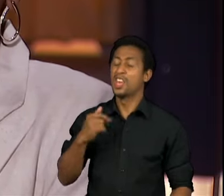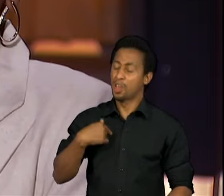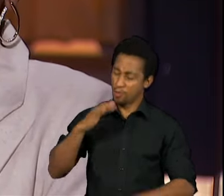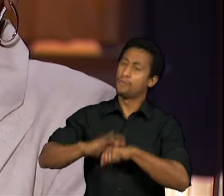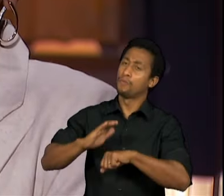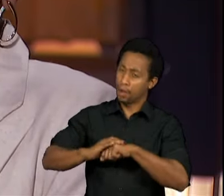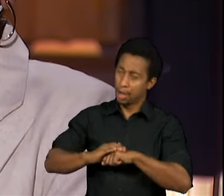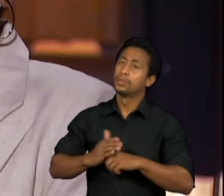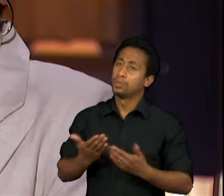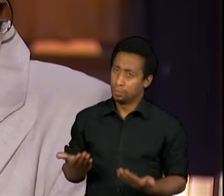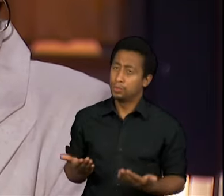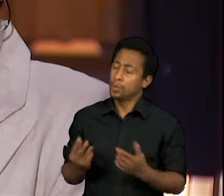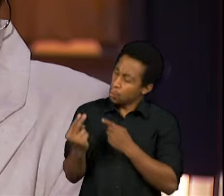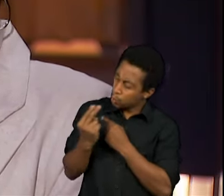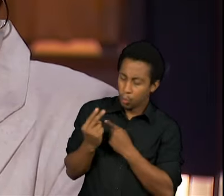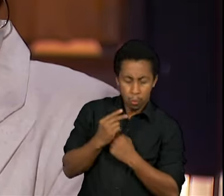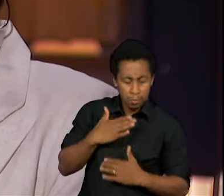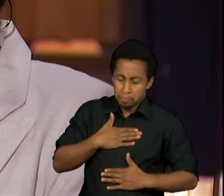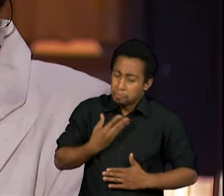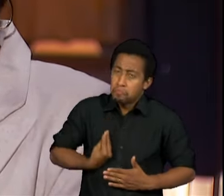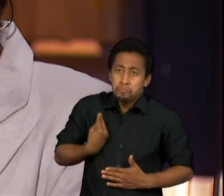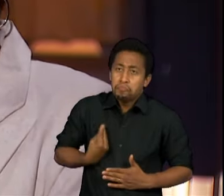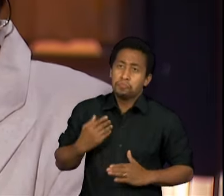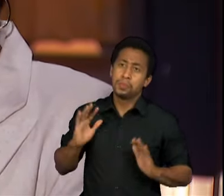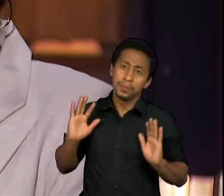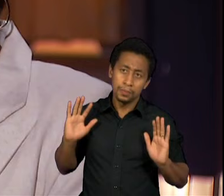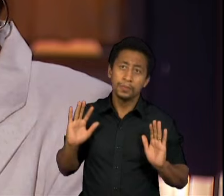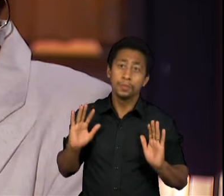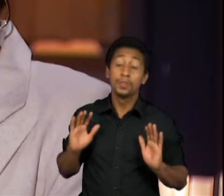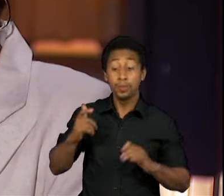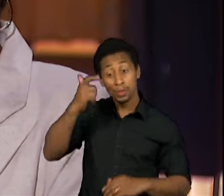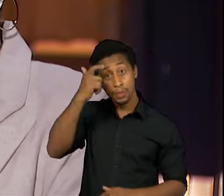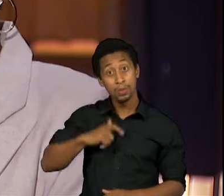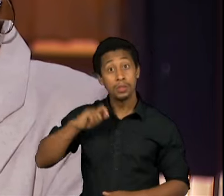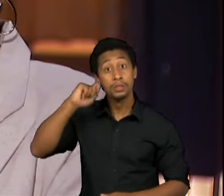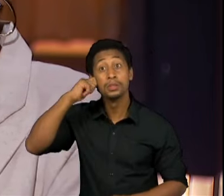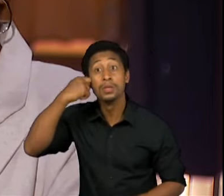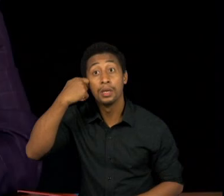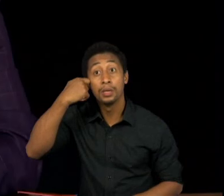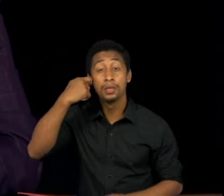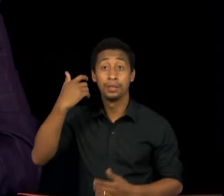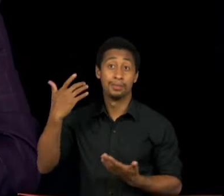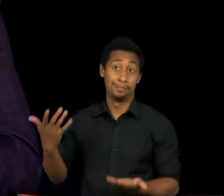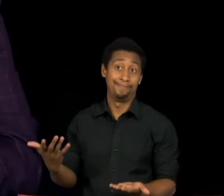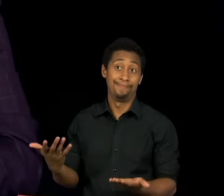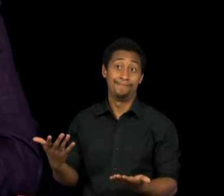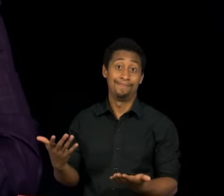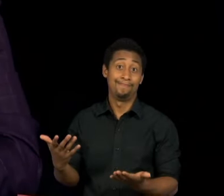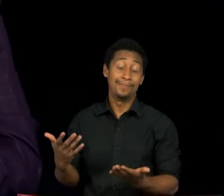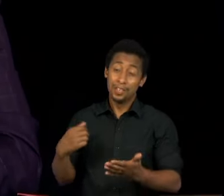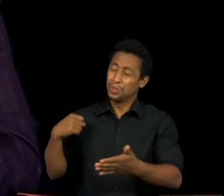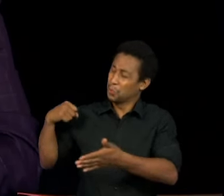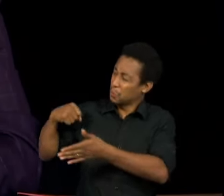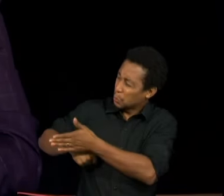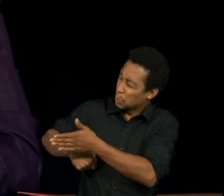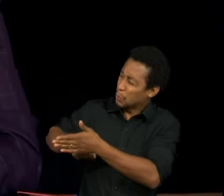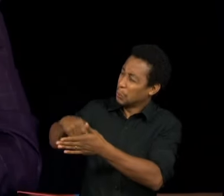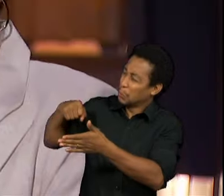dessa parte na minha vida porque para nós pessoas negras essa dimensão para gente aguentar tudo que a gente aguentou